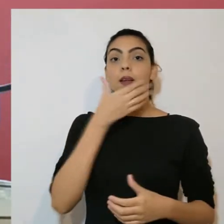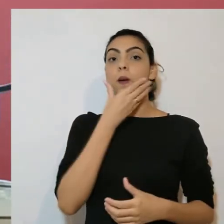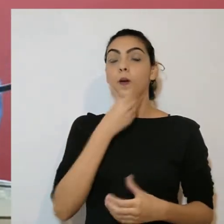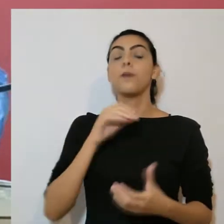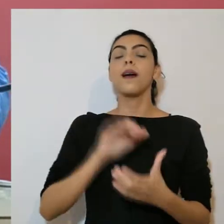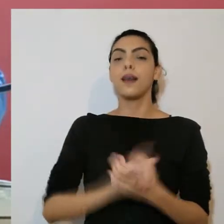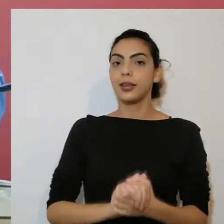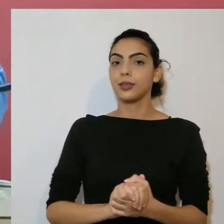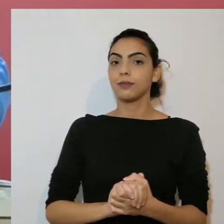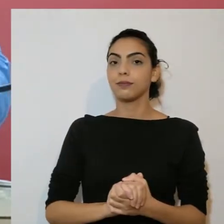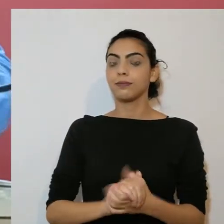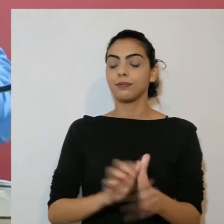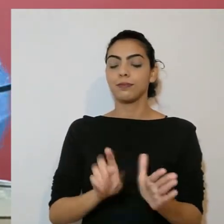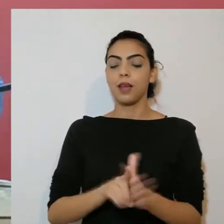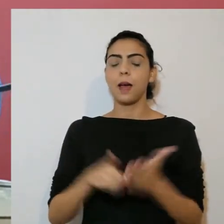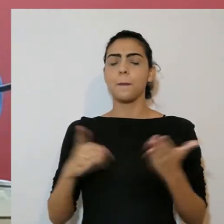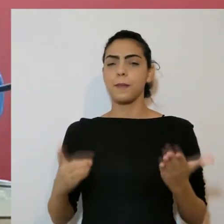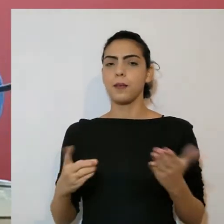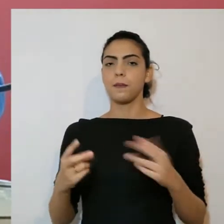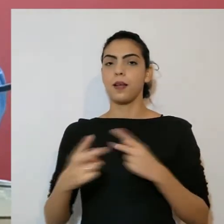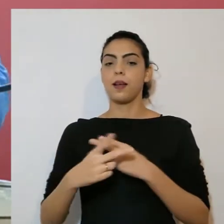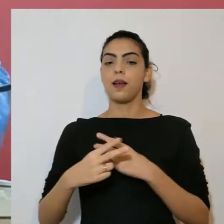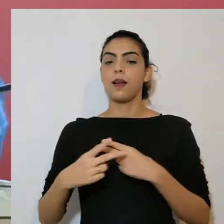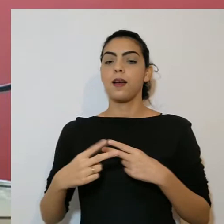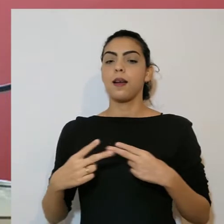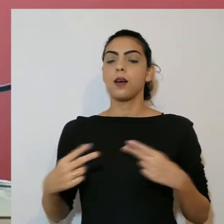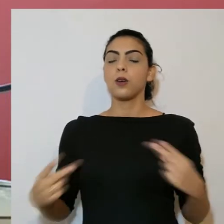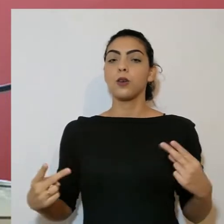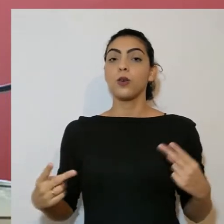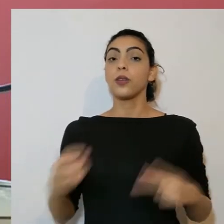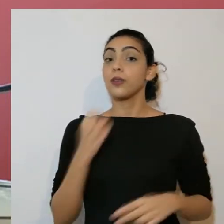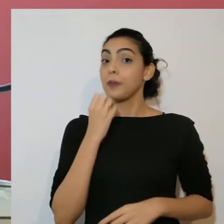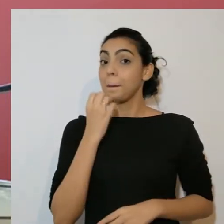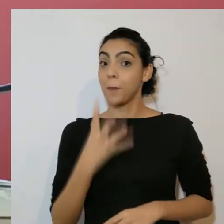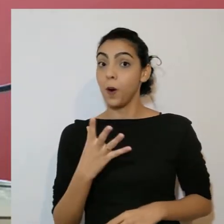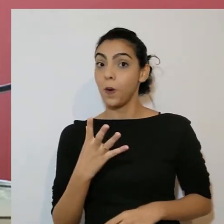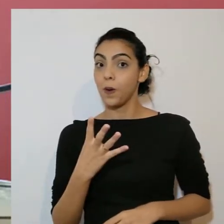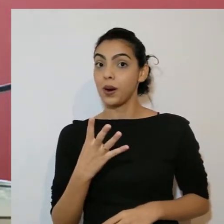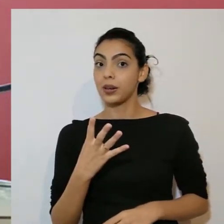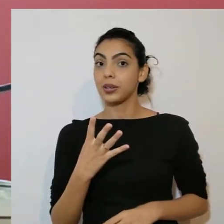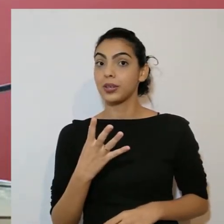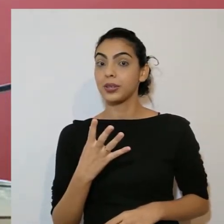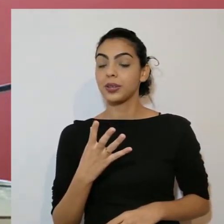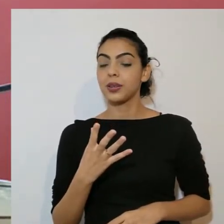de vantagens relacionadas à vida dois, ao casamento,